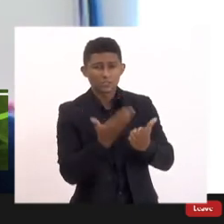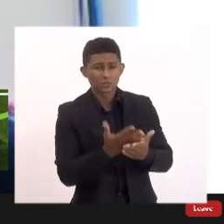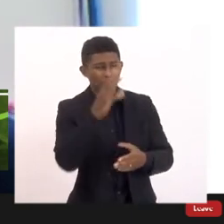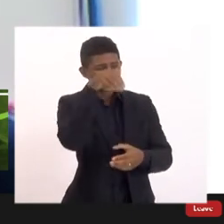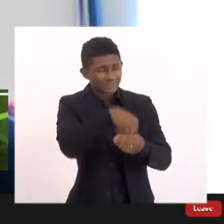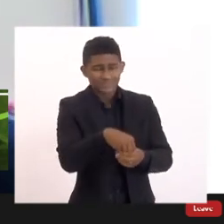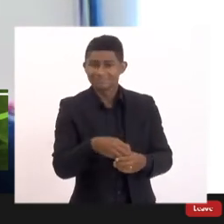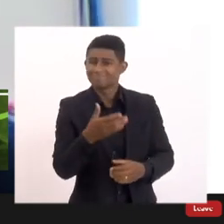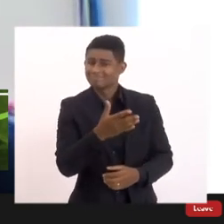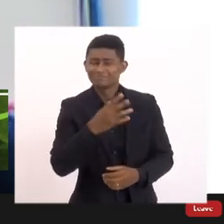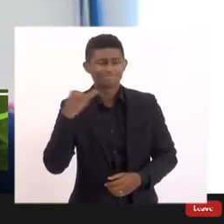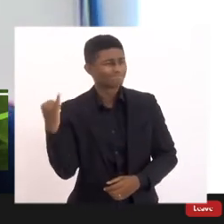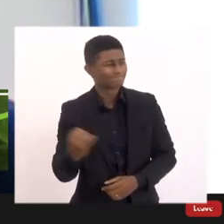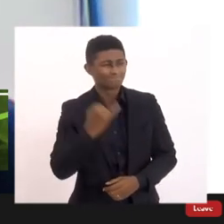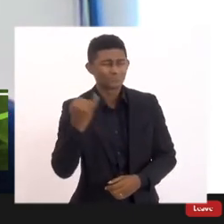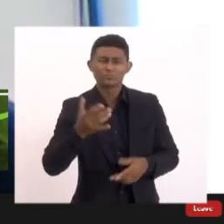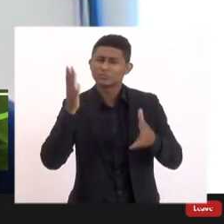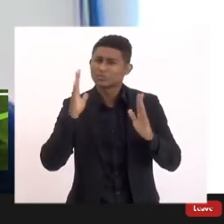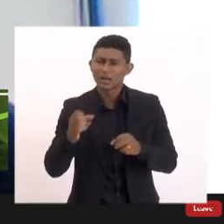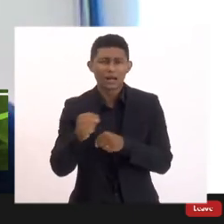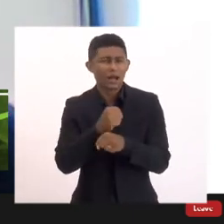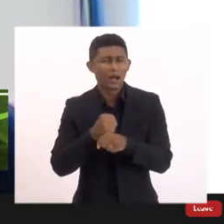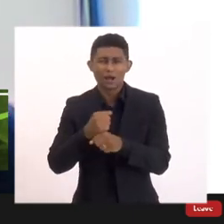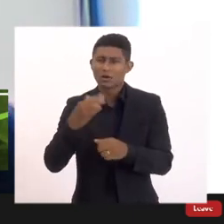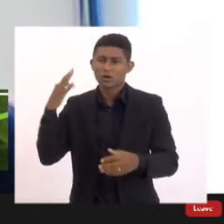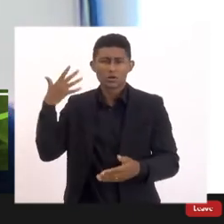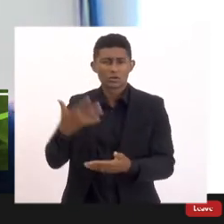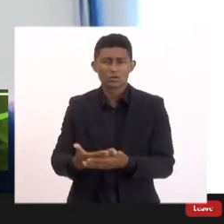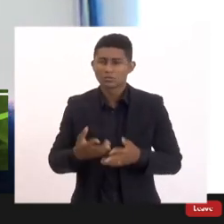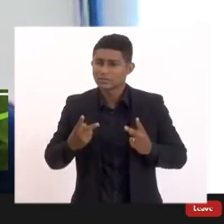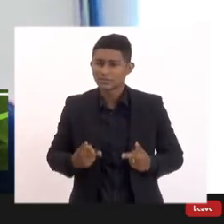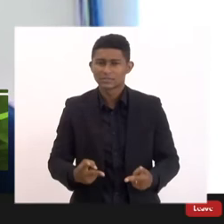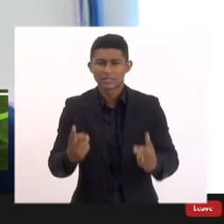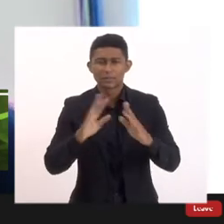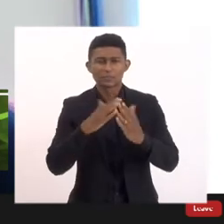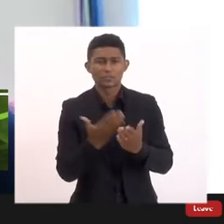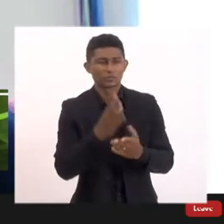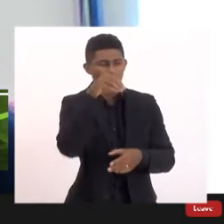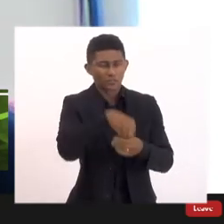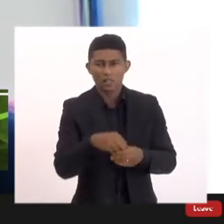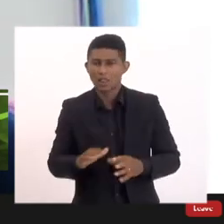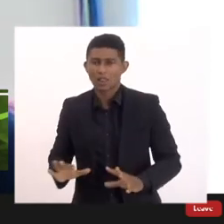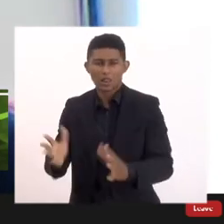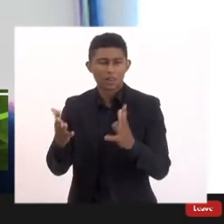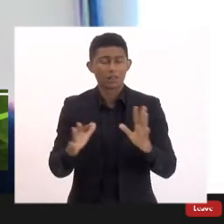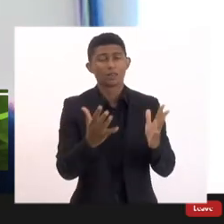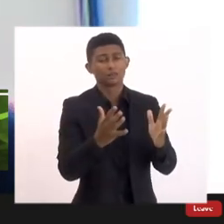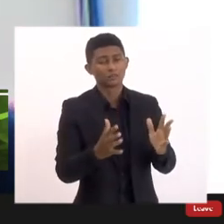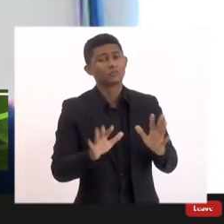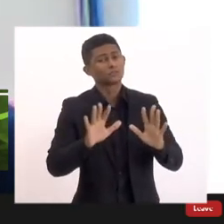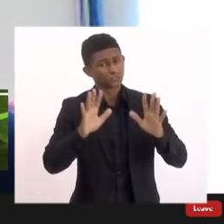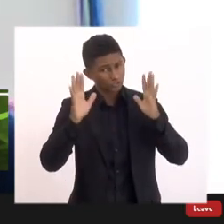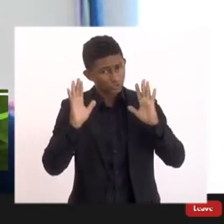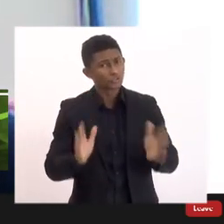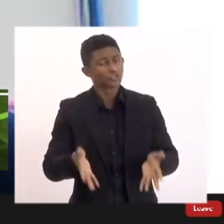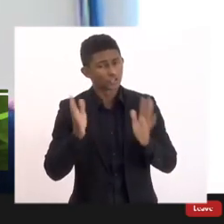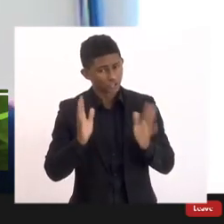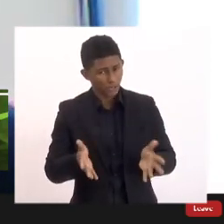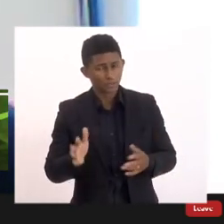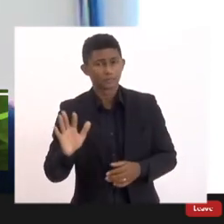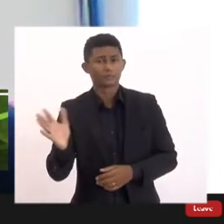histórico, sempre, né, nas campanhas vacinais. Aliás, a gente já teve, inclusive, algumas